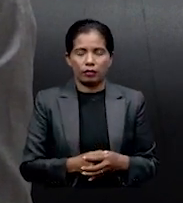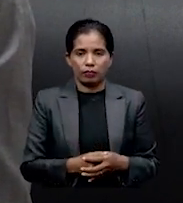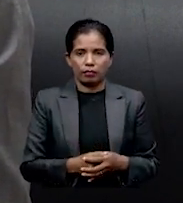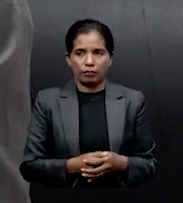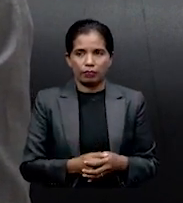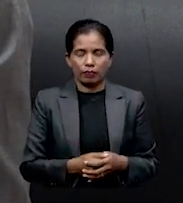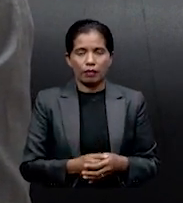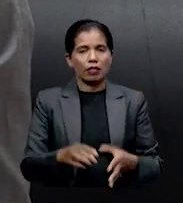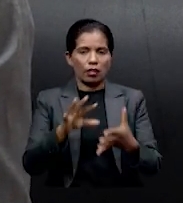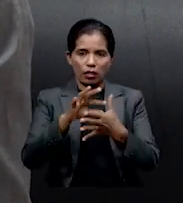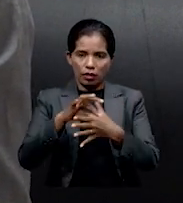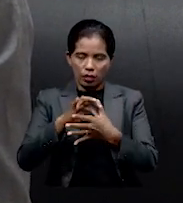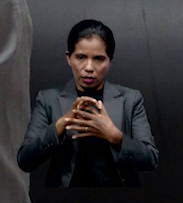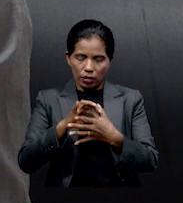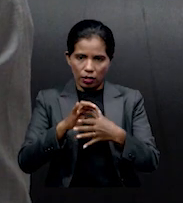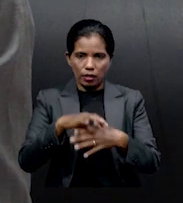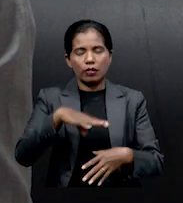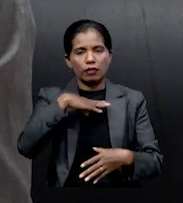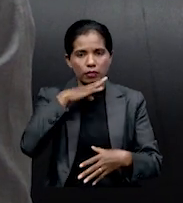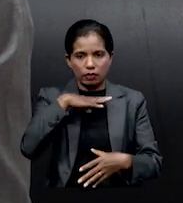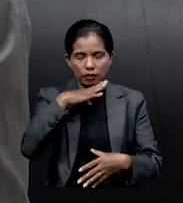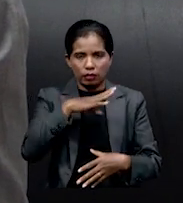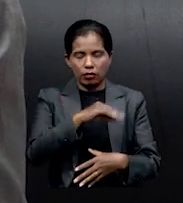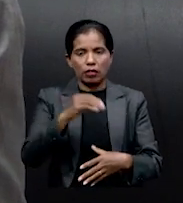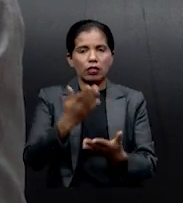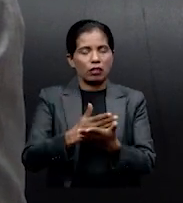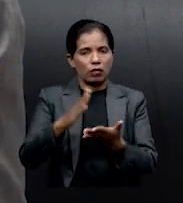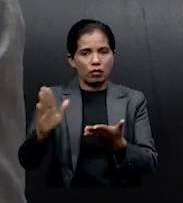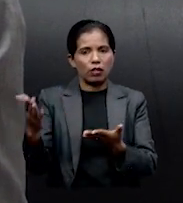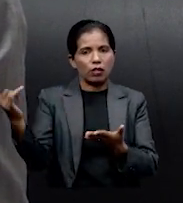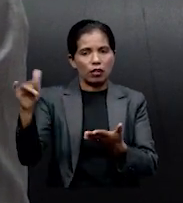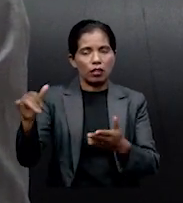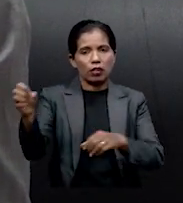Na Anfahi, NB Sosa Relosa Cira,